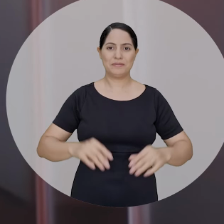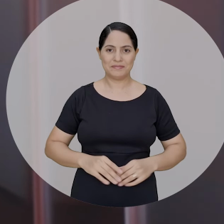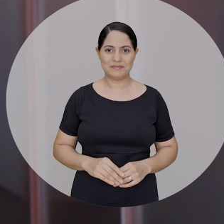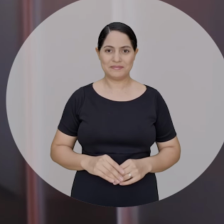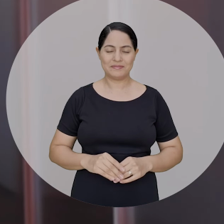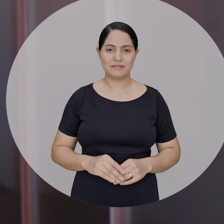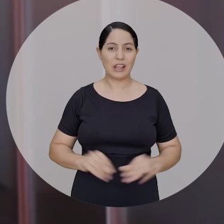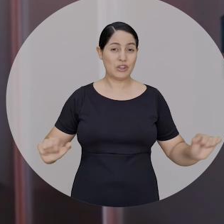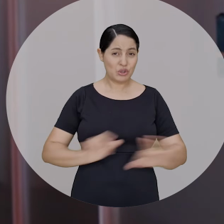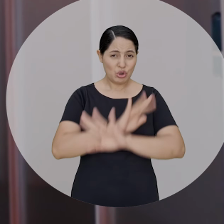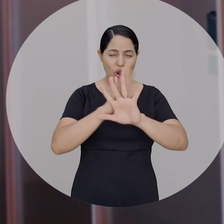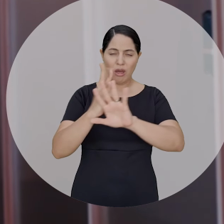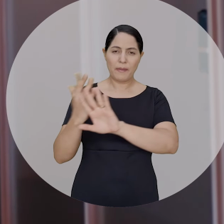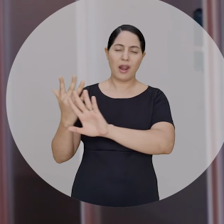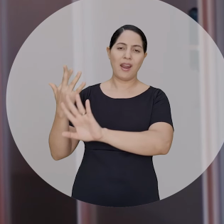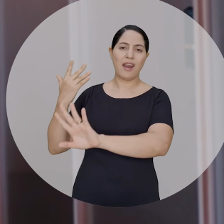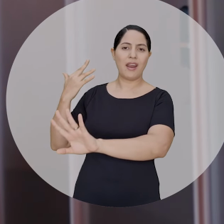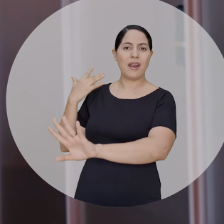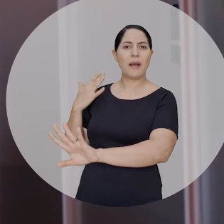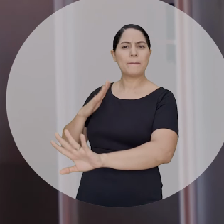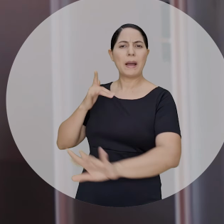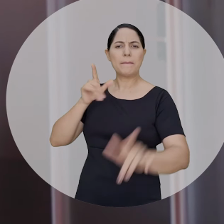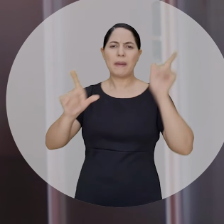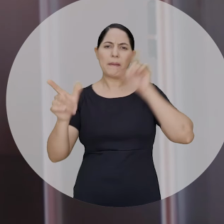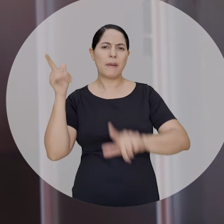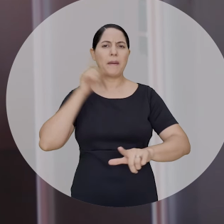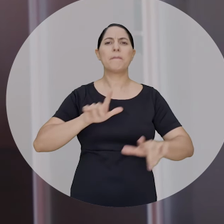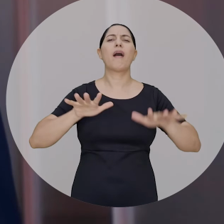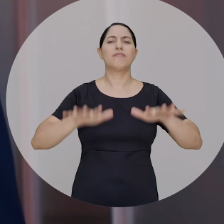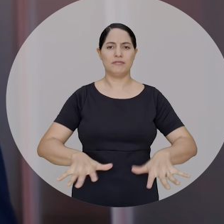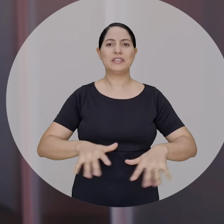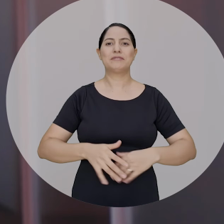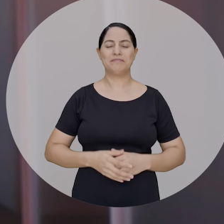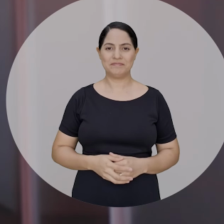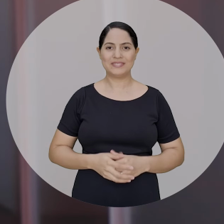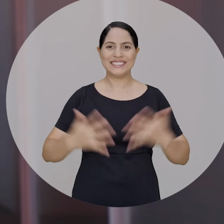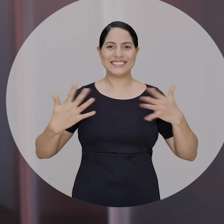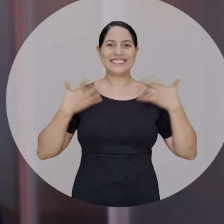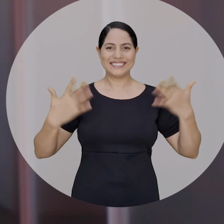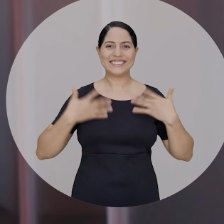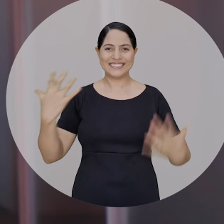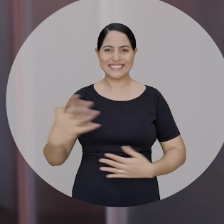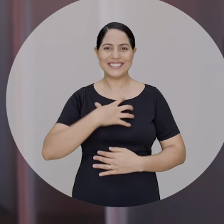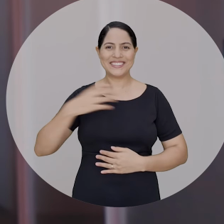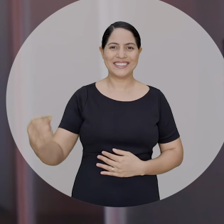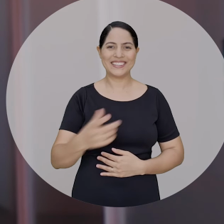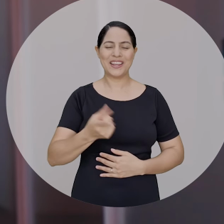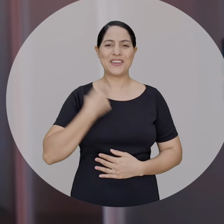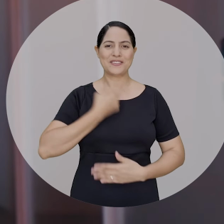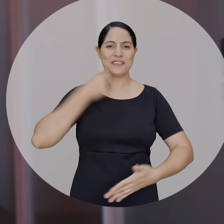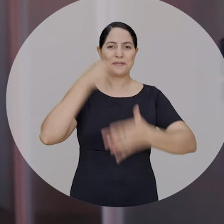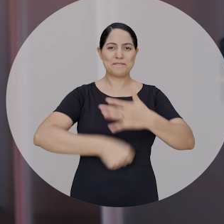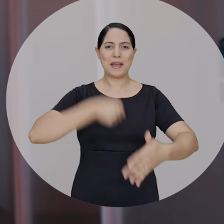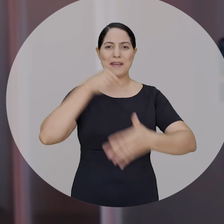As glórias passam, são efêmeras, mas os avanços e conquistas ficam. E é com muita alegria e um sentimento renovado de lutar e fazer